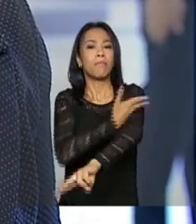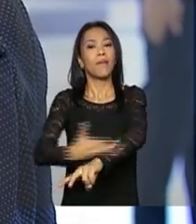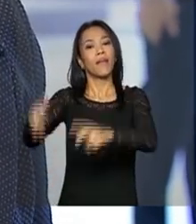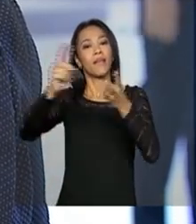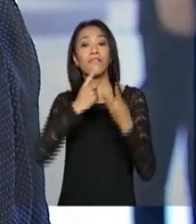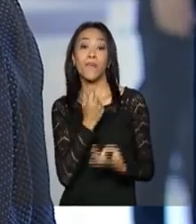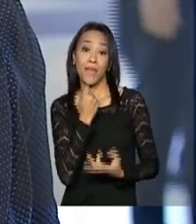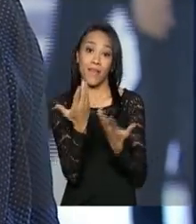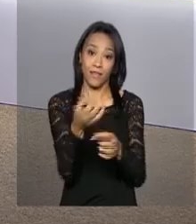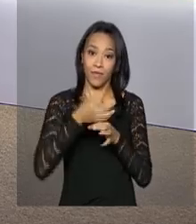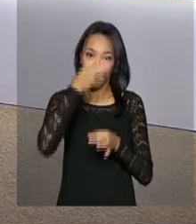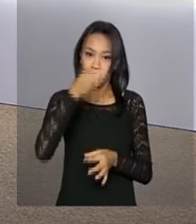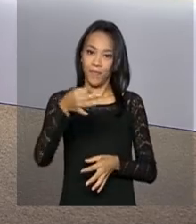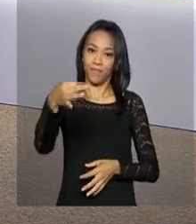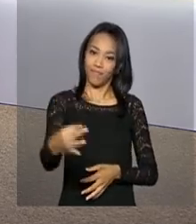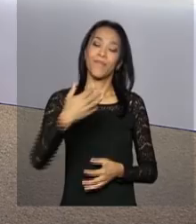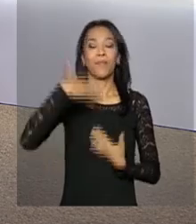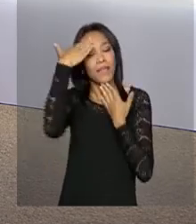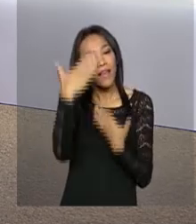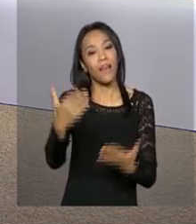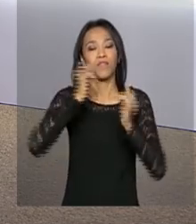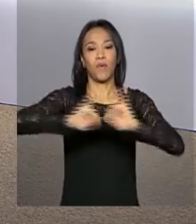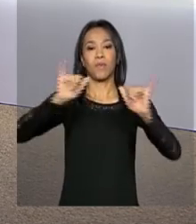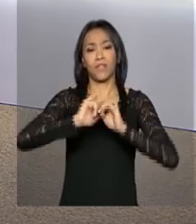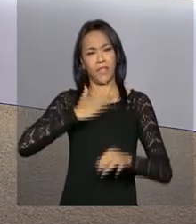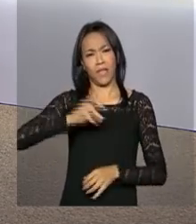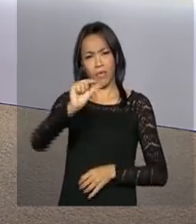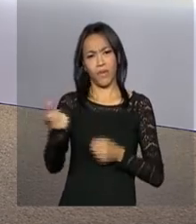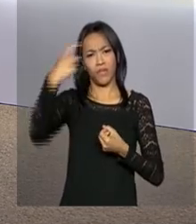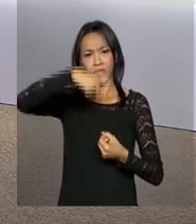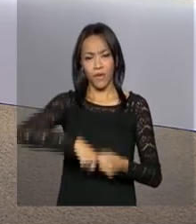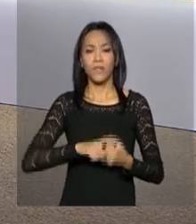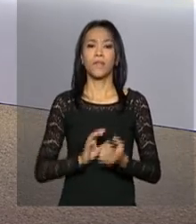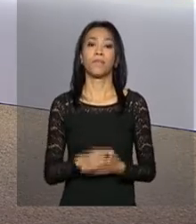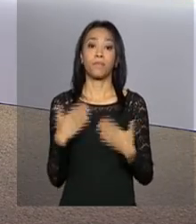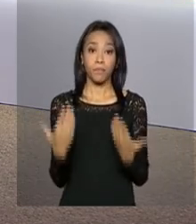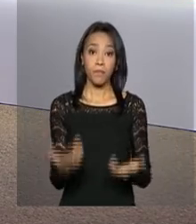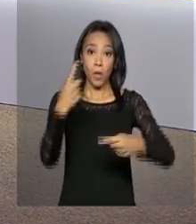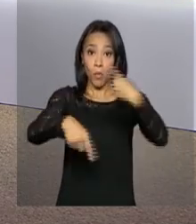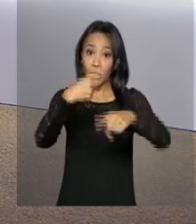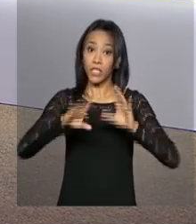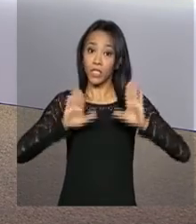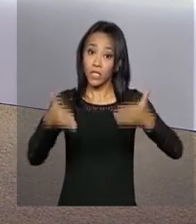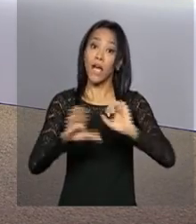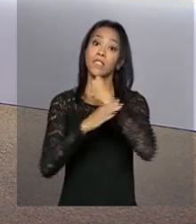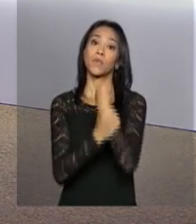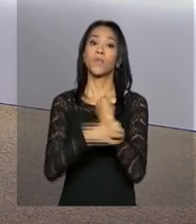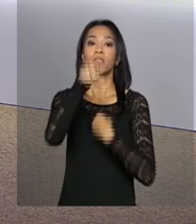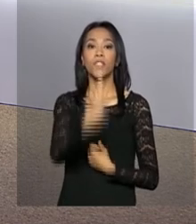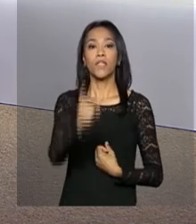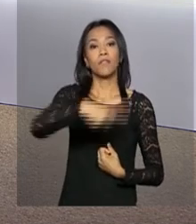e vermelhas. Daniele. Obrigada, Daniela, pelas suas informações. Daqui a pouco a gente volta a conversar. Políticas públicas garantem direitos